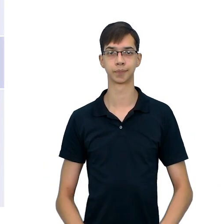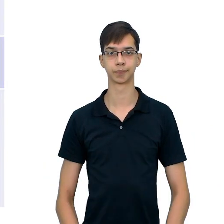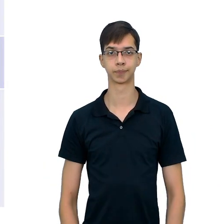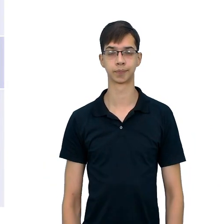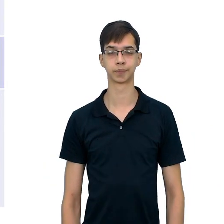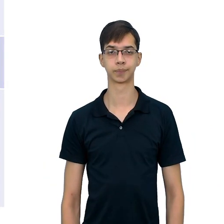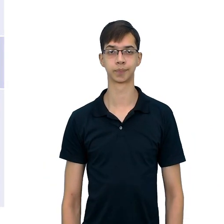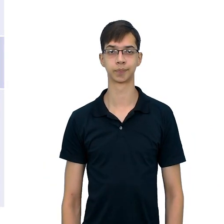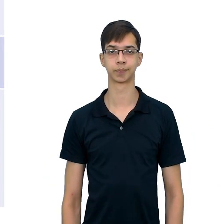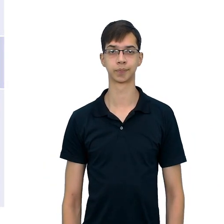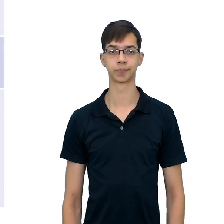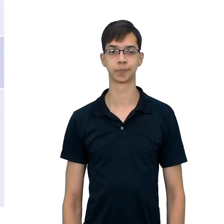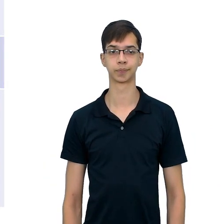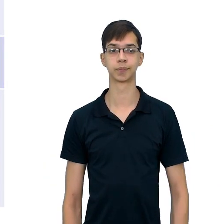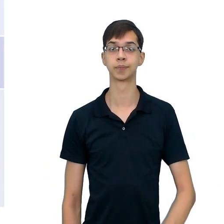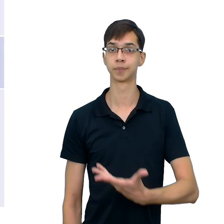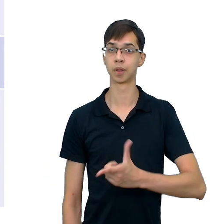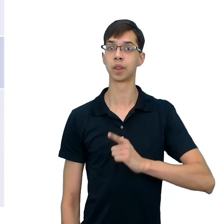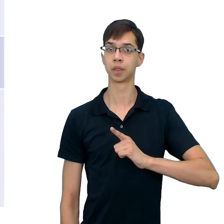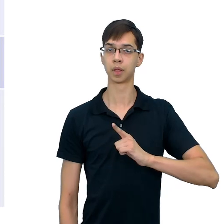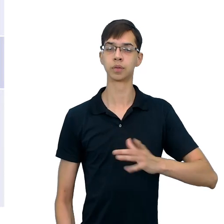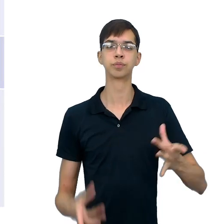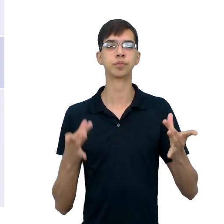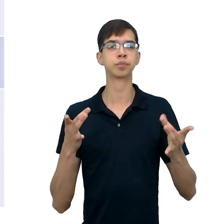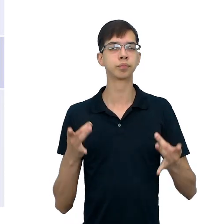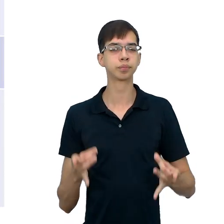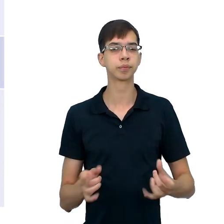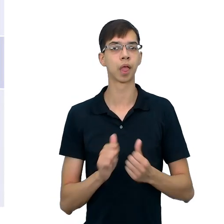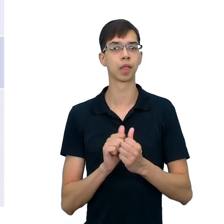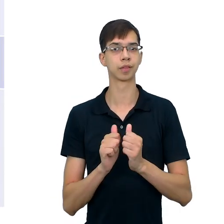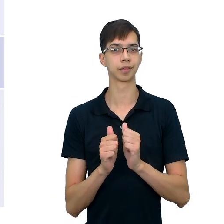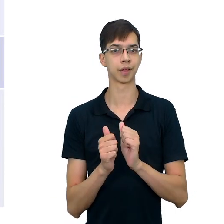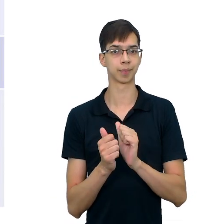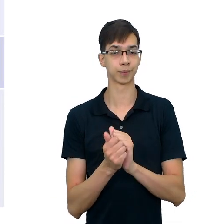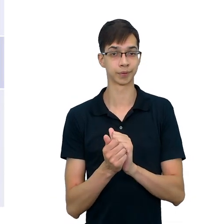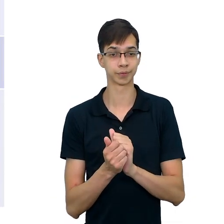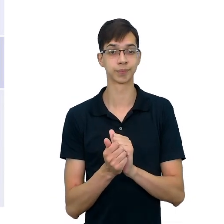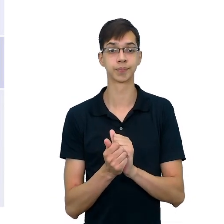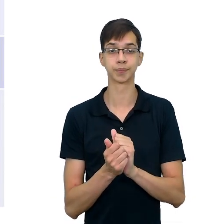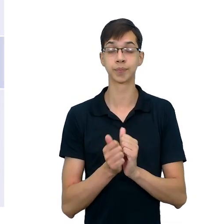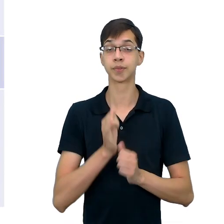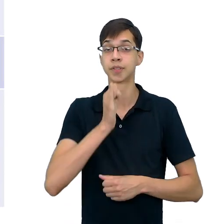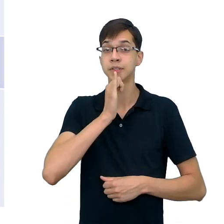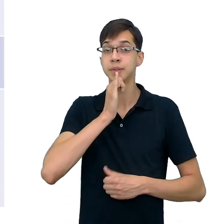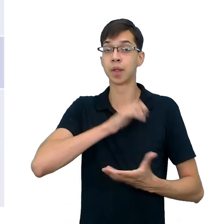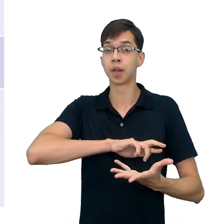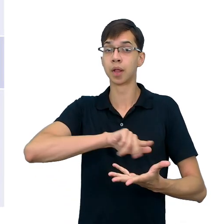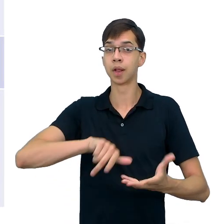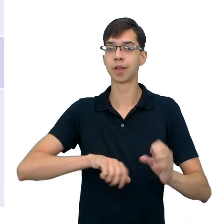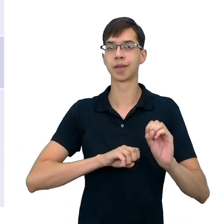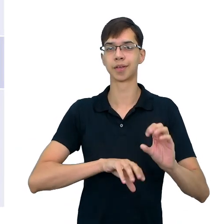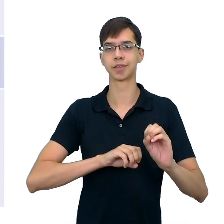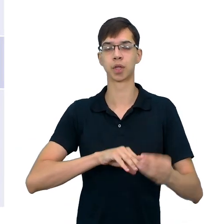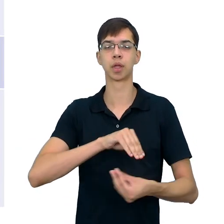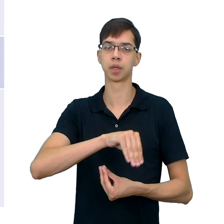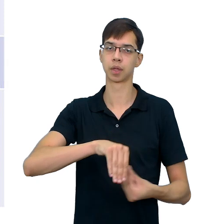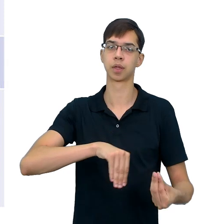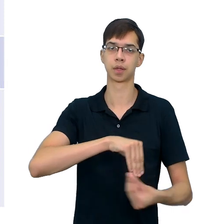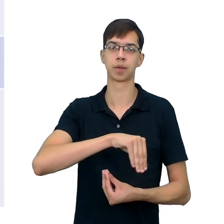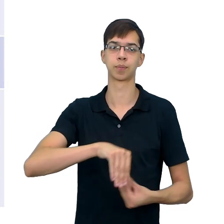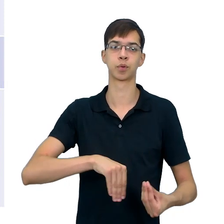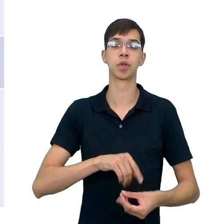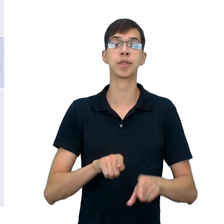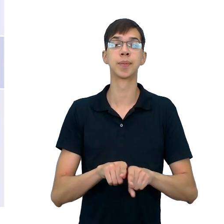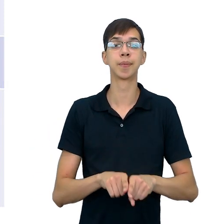ele traz aí, né, ele foi adaptado em um dos exemplos aí do livro, né, Ensino Híbrido por Personalização e Tecnologia